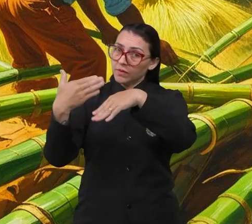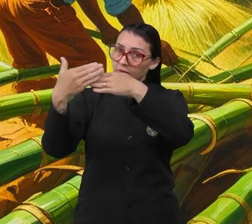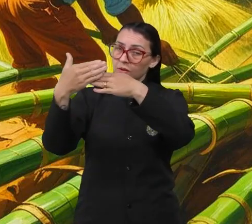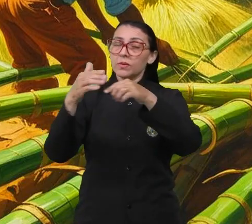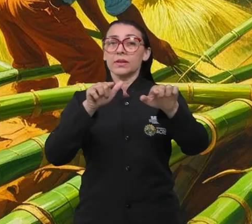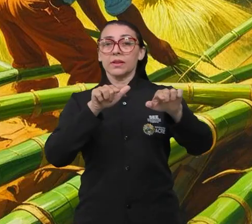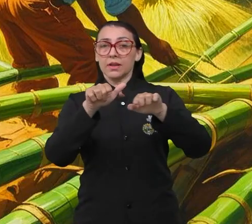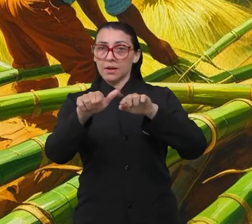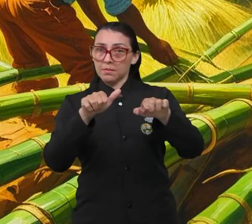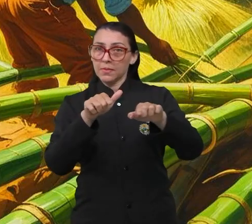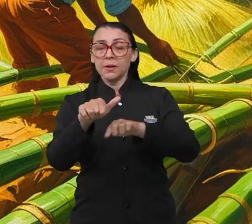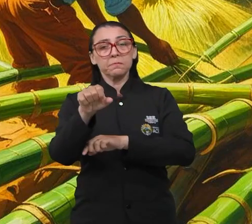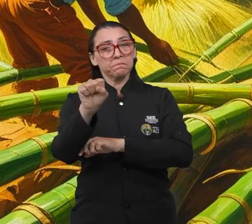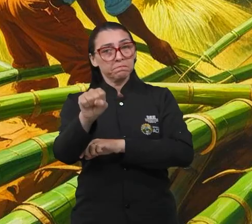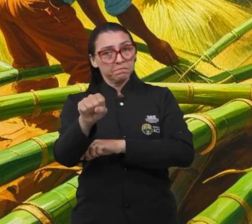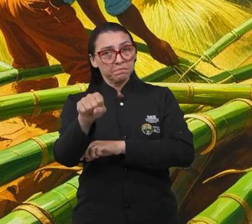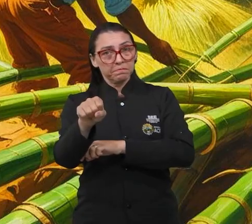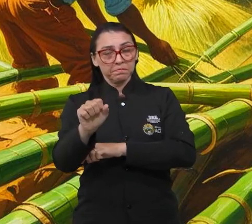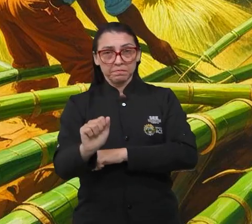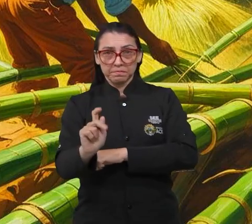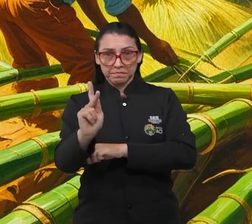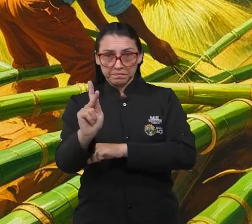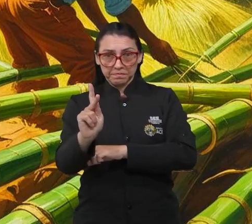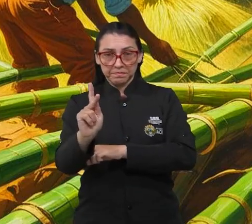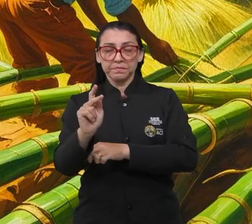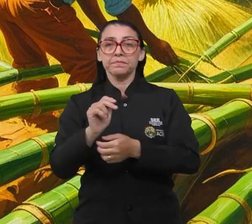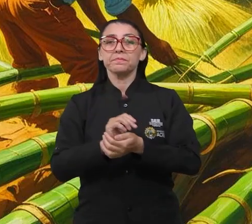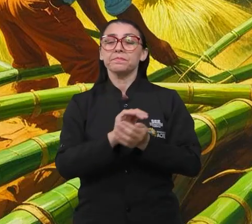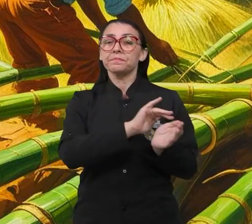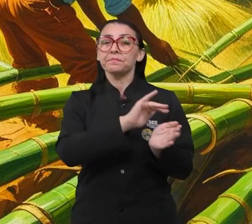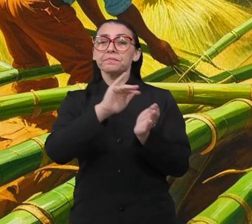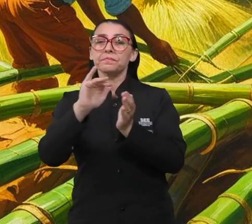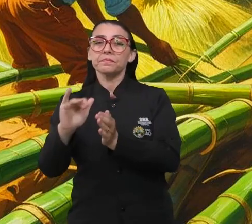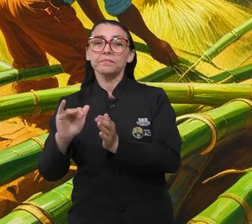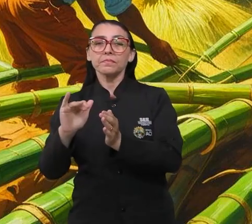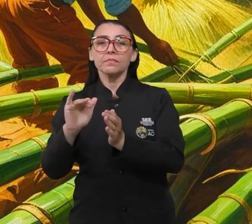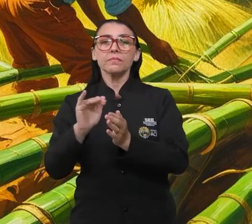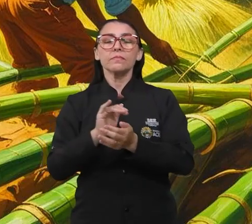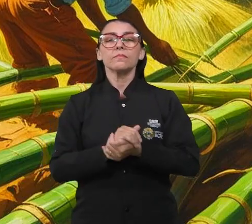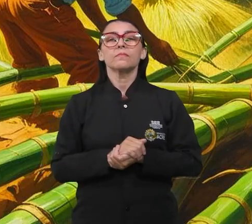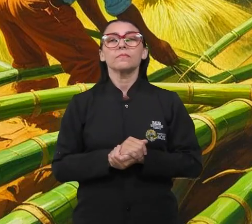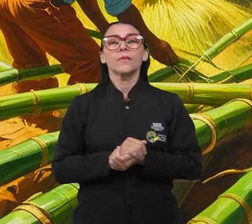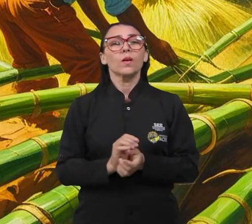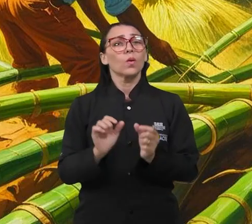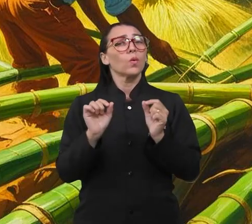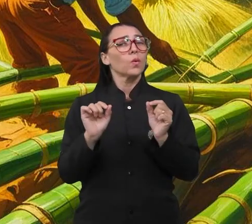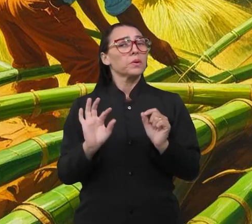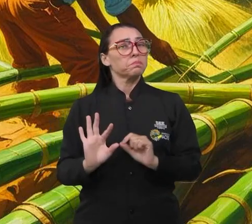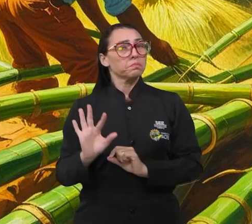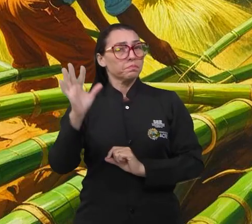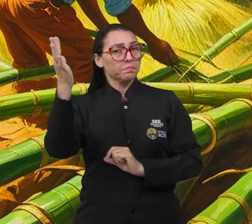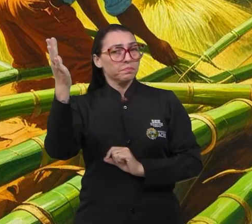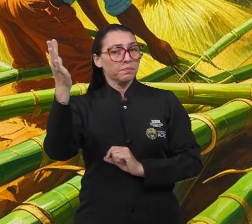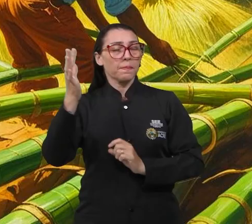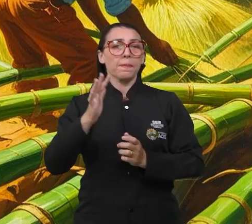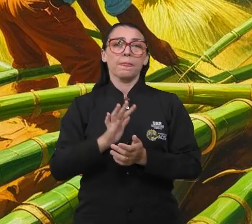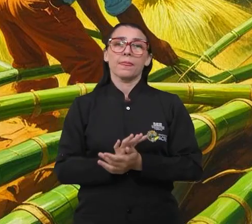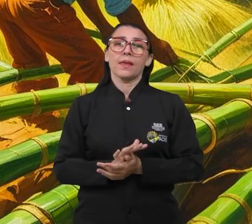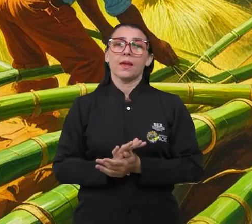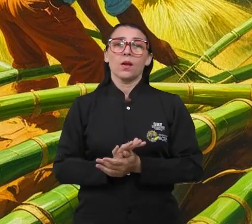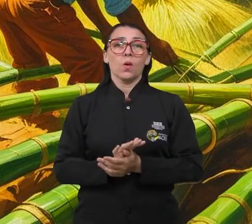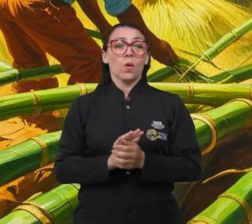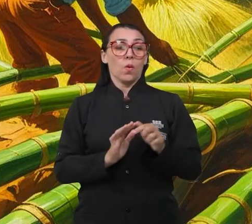um trabalho, eles estão trabalhando, certo? Contudo, todavia, no entanto, o que está acontecendo? Nem